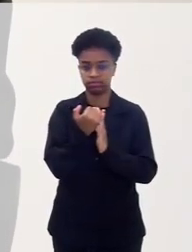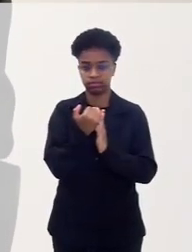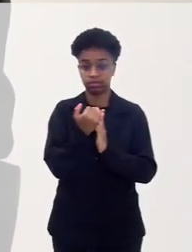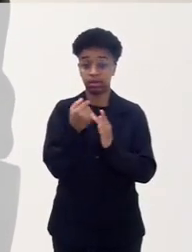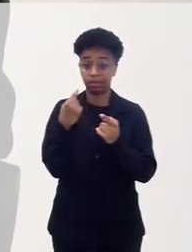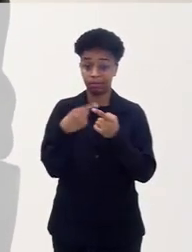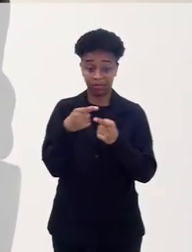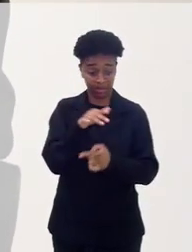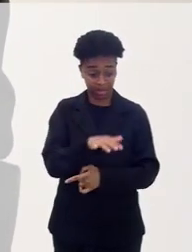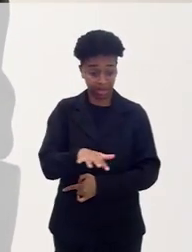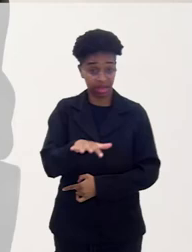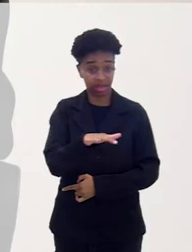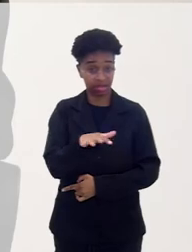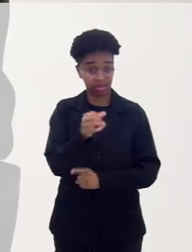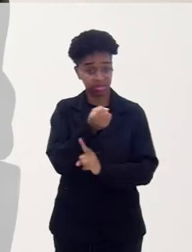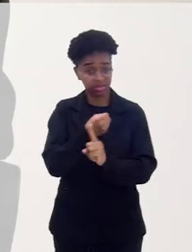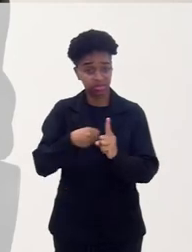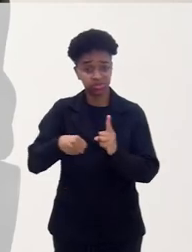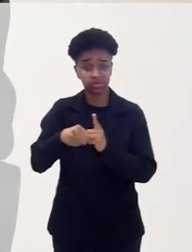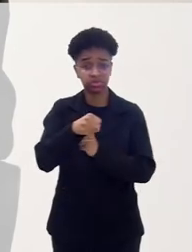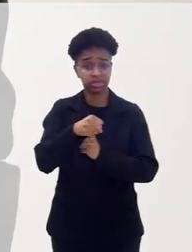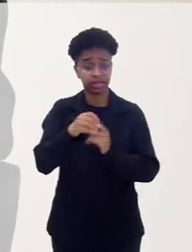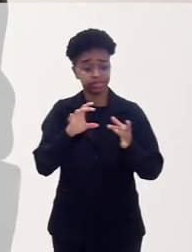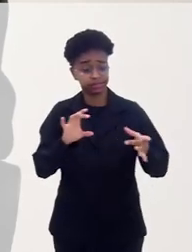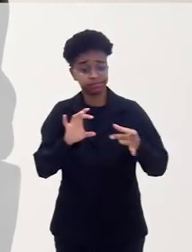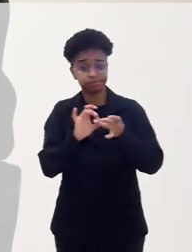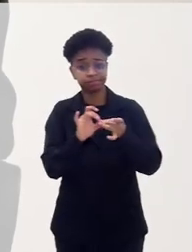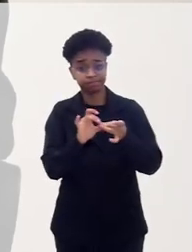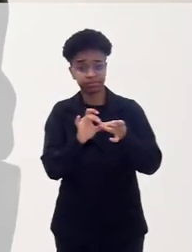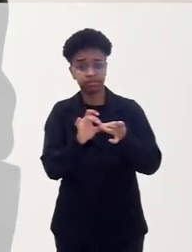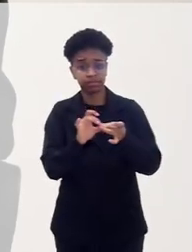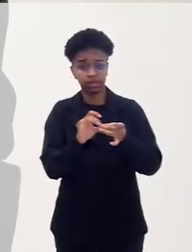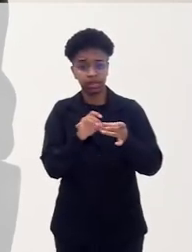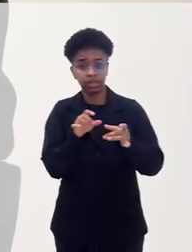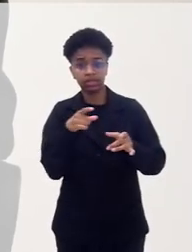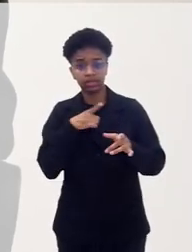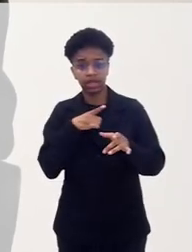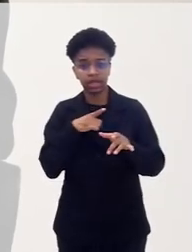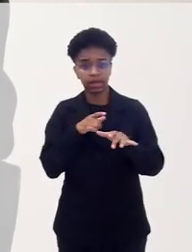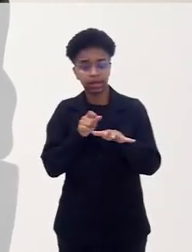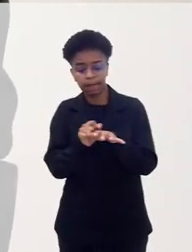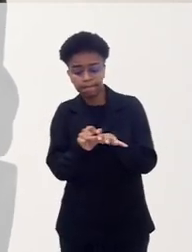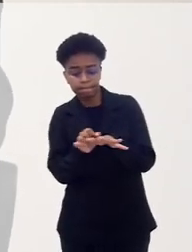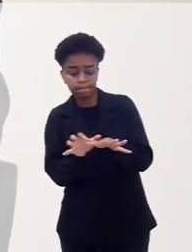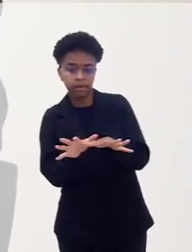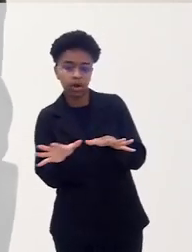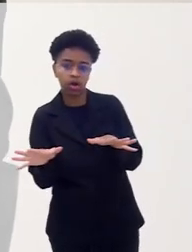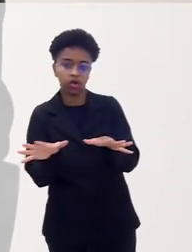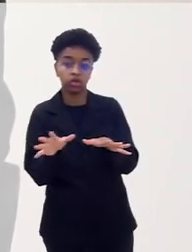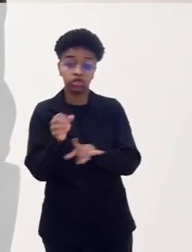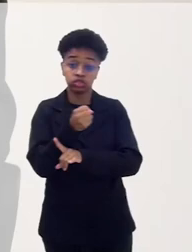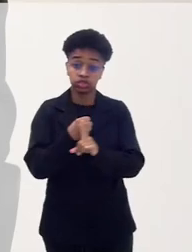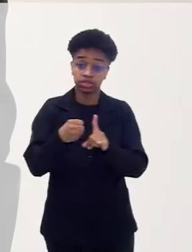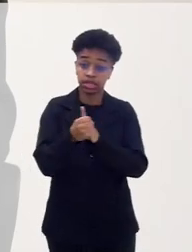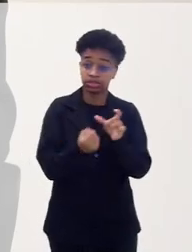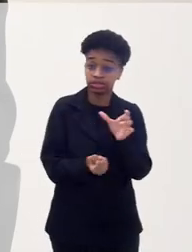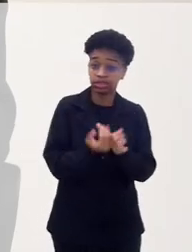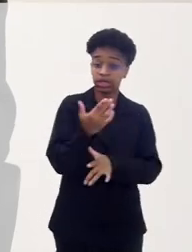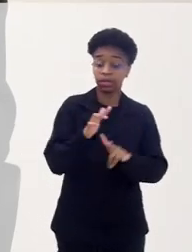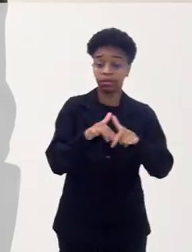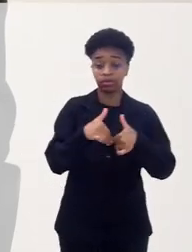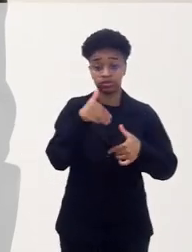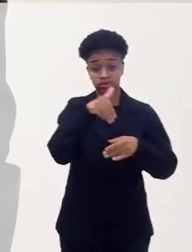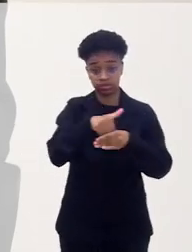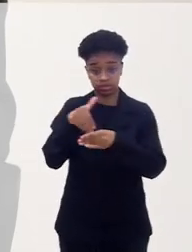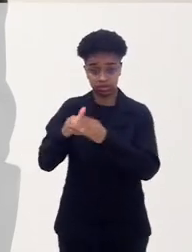é o segmento da própria sociedade é um braço estendido da própria sociedade gerado pela sociedade através